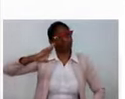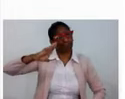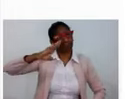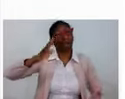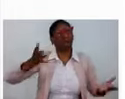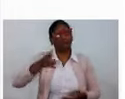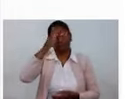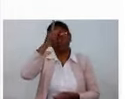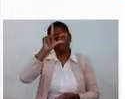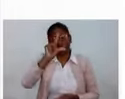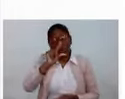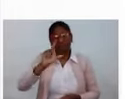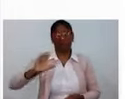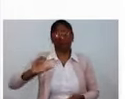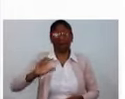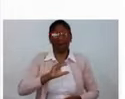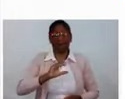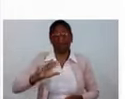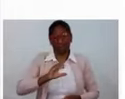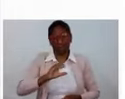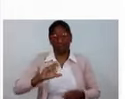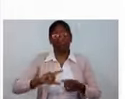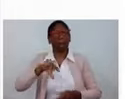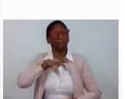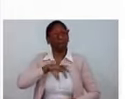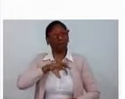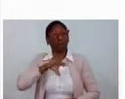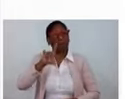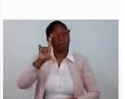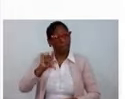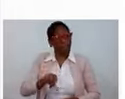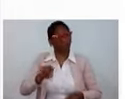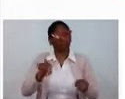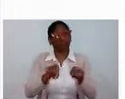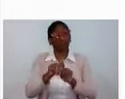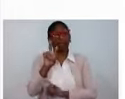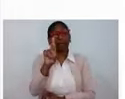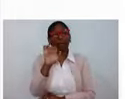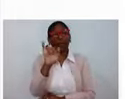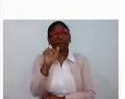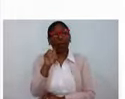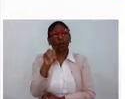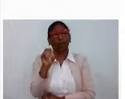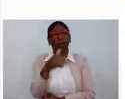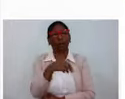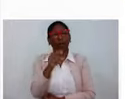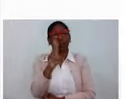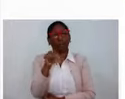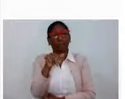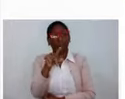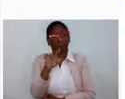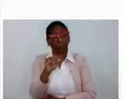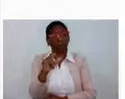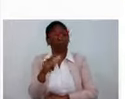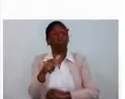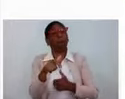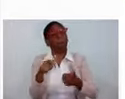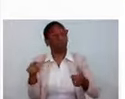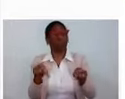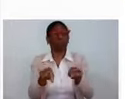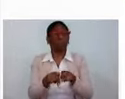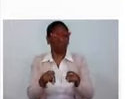reduzir, Canadá, aqui Portugal menos, né, e Reino Unido também um pouco menos. Tá? Então, o aumento dos casos confirmados,